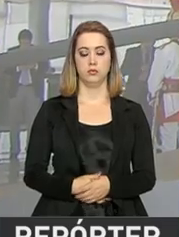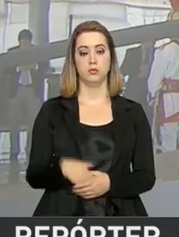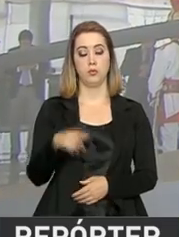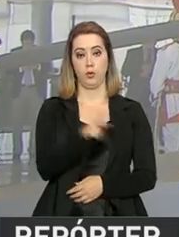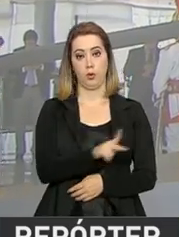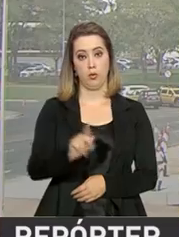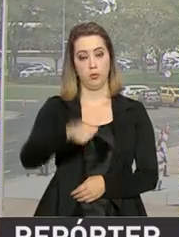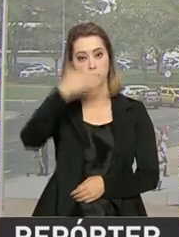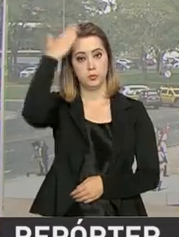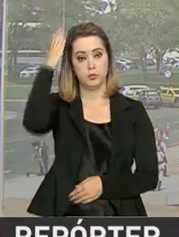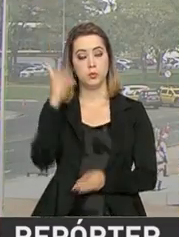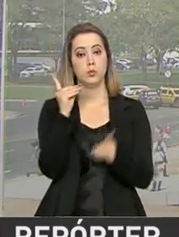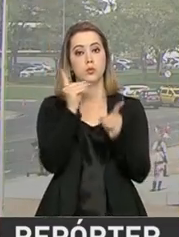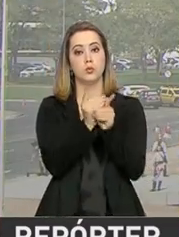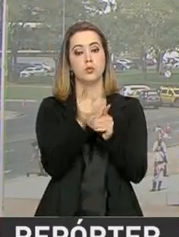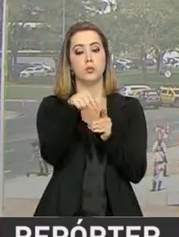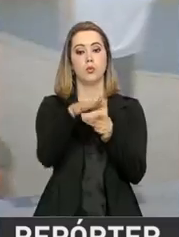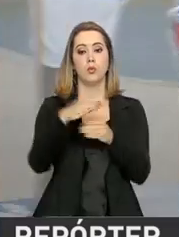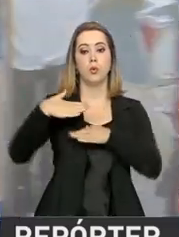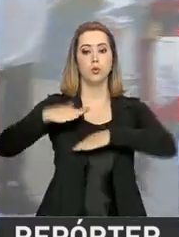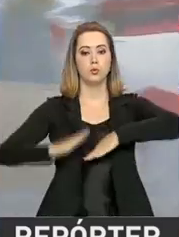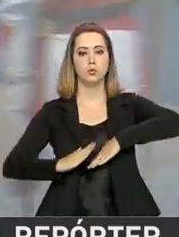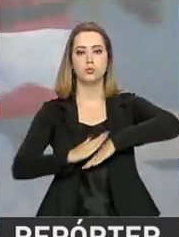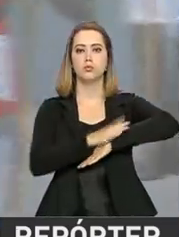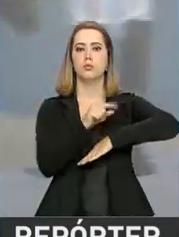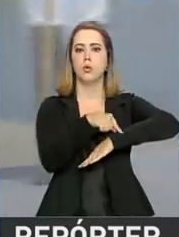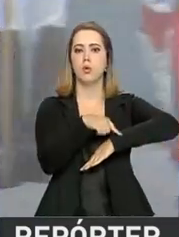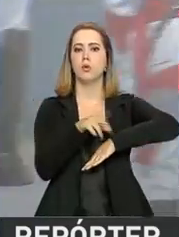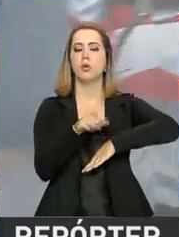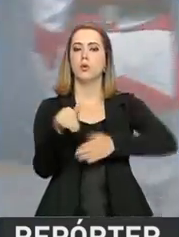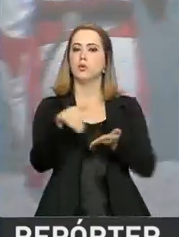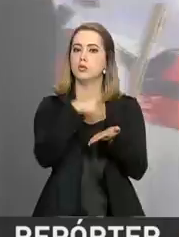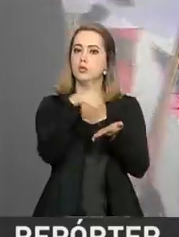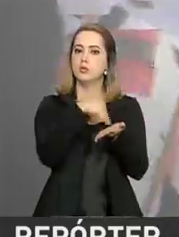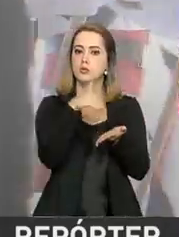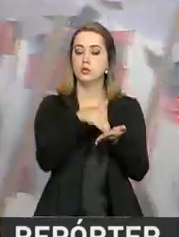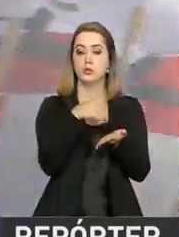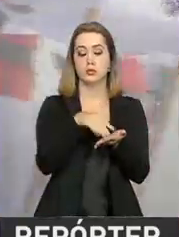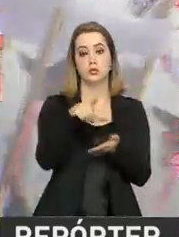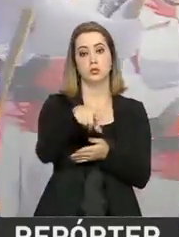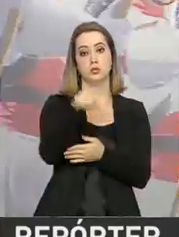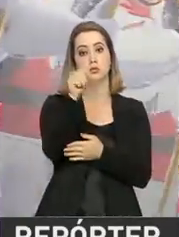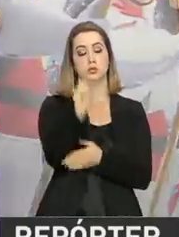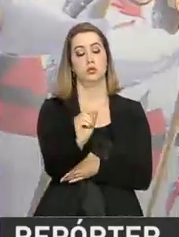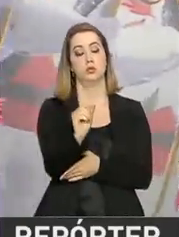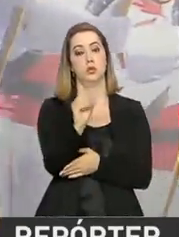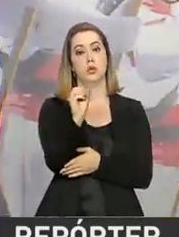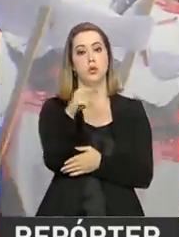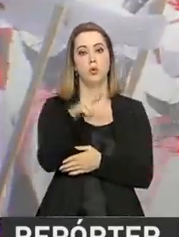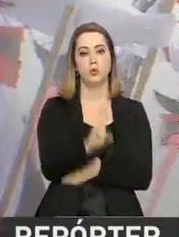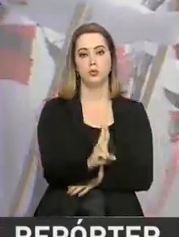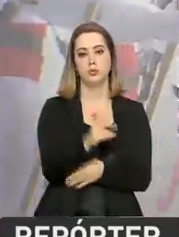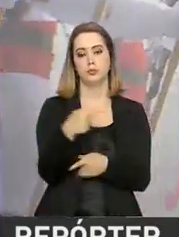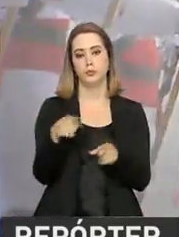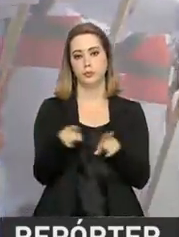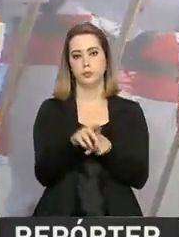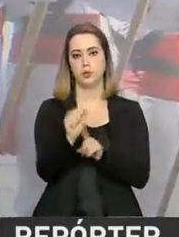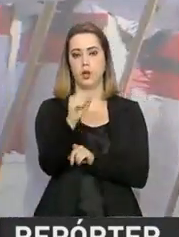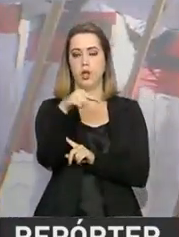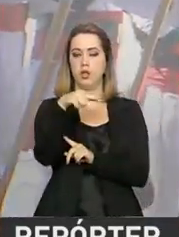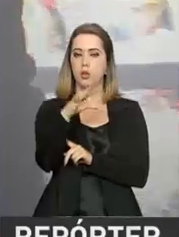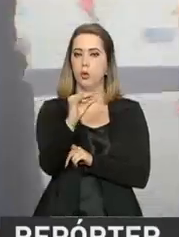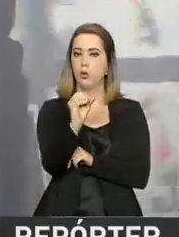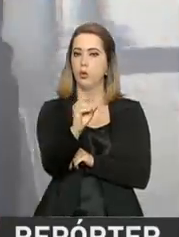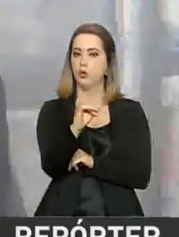o presidente Michel Temer recebeu na rampa do Palácio do Planalto o secretário geral eleito da Organização das Nações Unidas Antônio